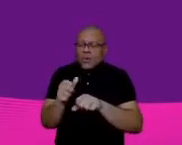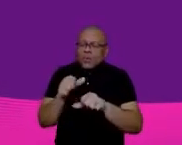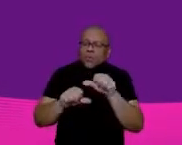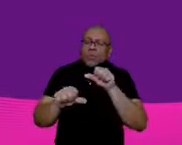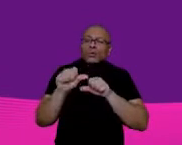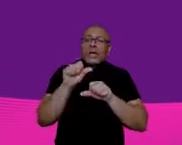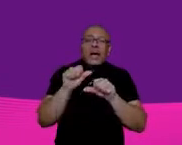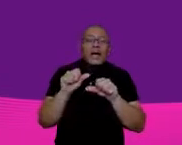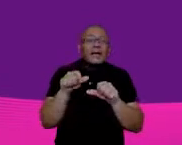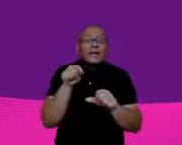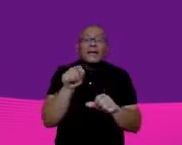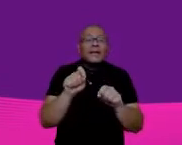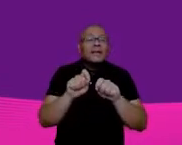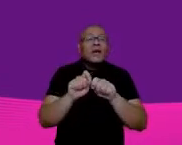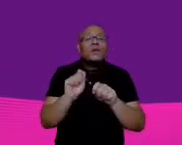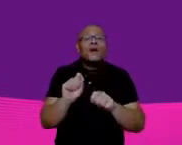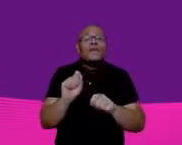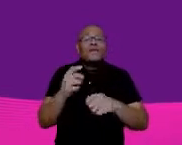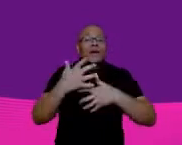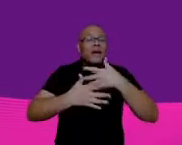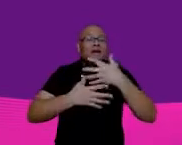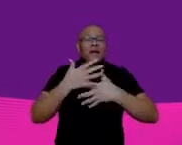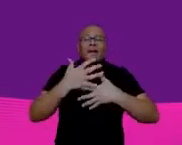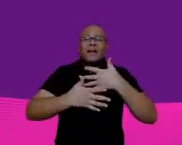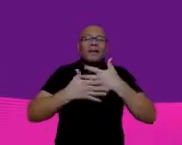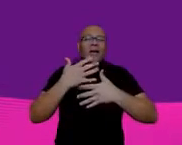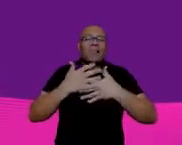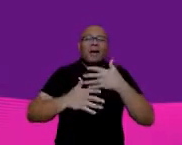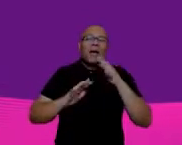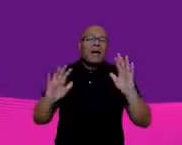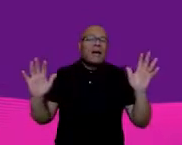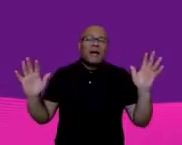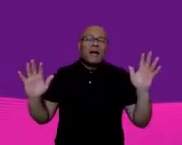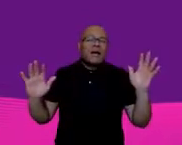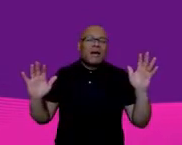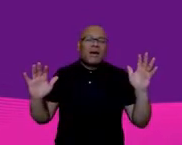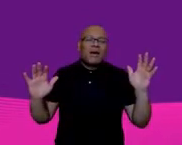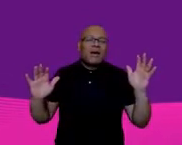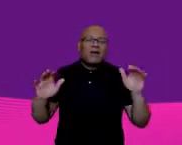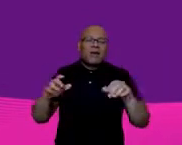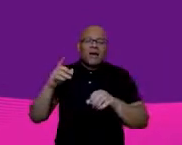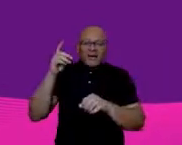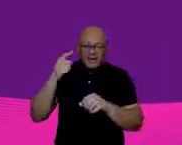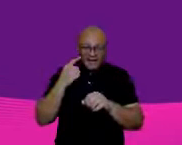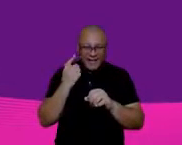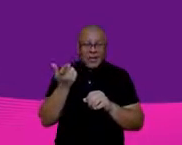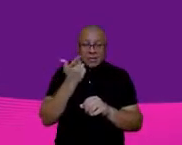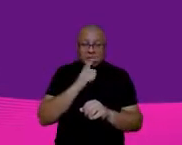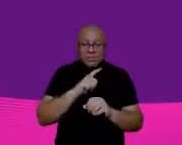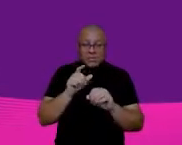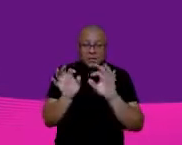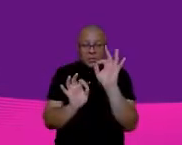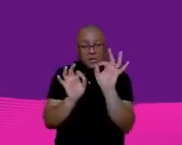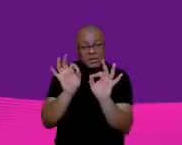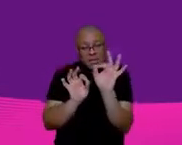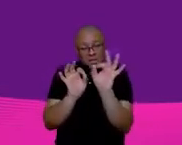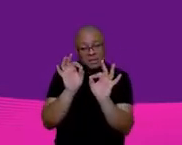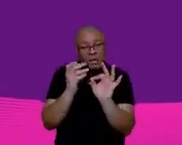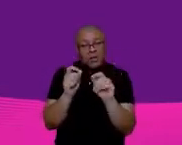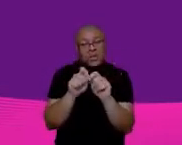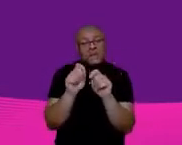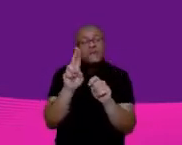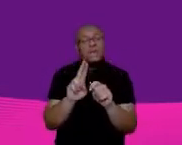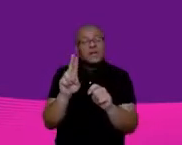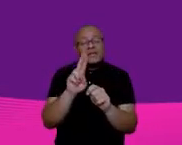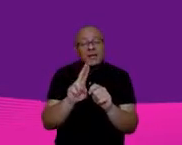ficar atrapalhando a trajetória da haste e consigo fazer um planejamento adequado ao fazer isso.